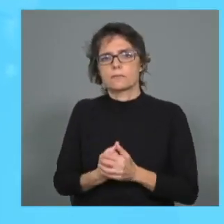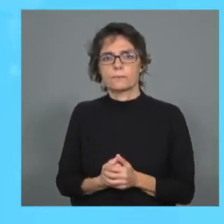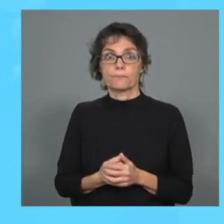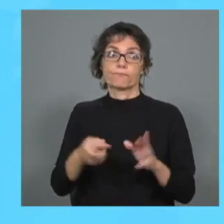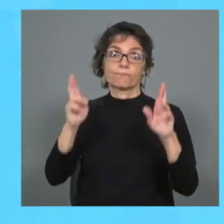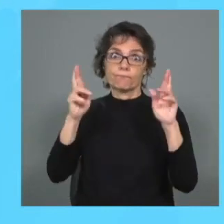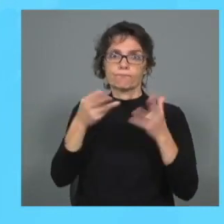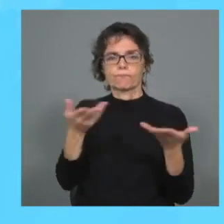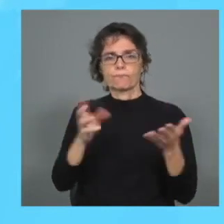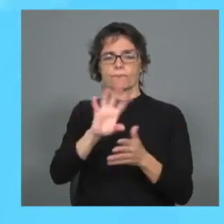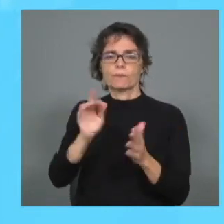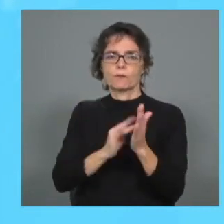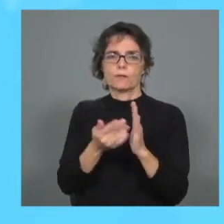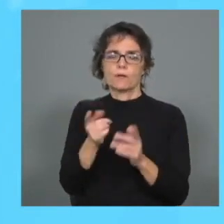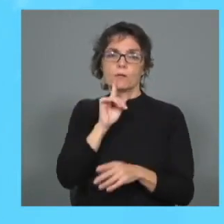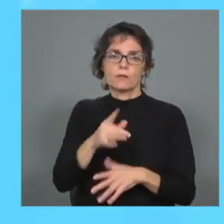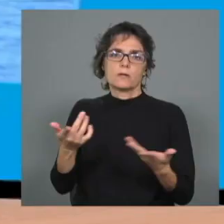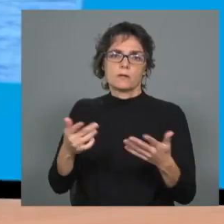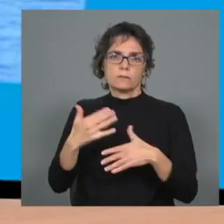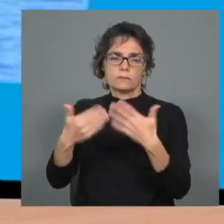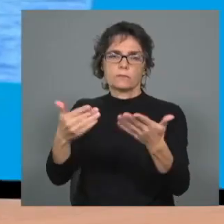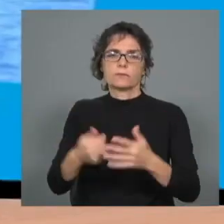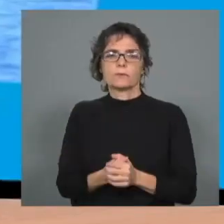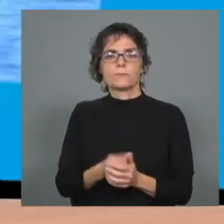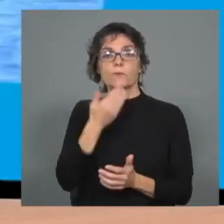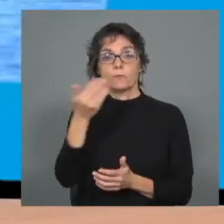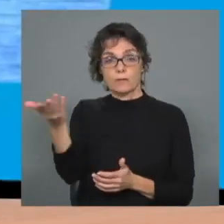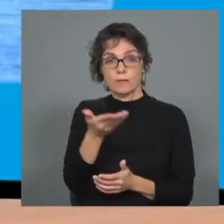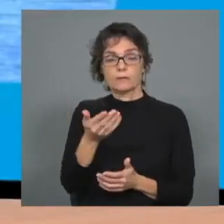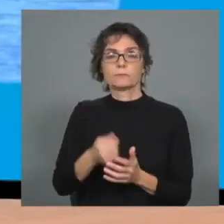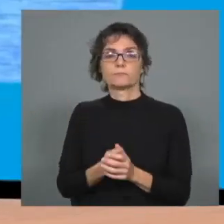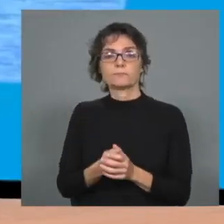esse país continental. Alex Vilas Boas, agradeço muito ter estado aqui no programa Eclésia para esta